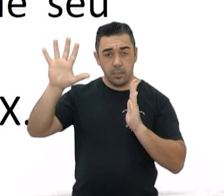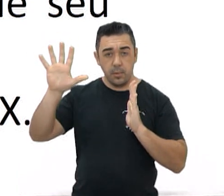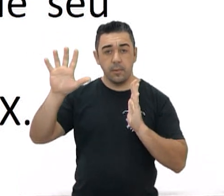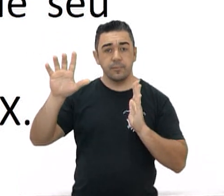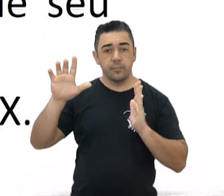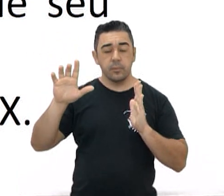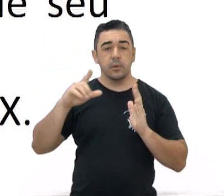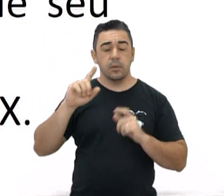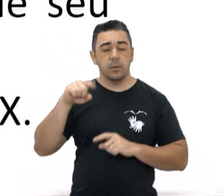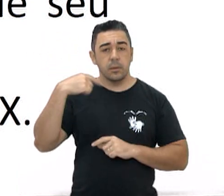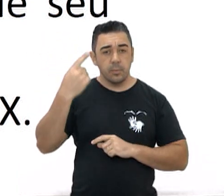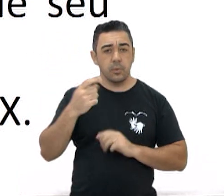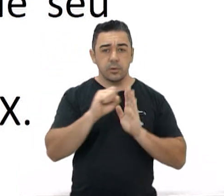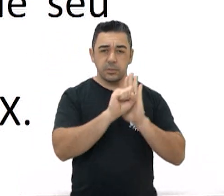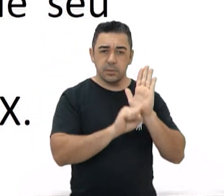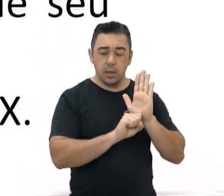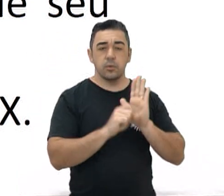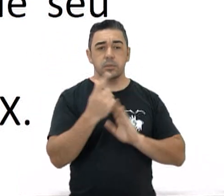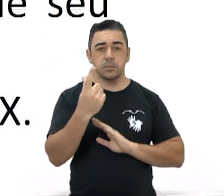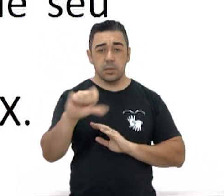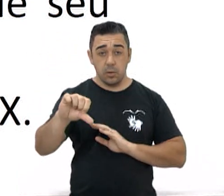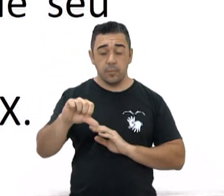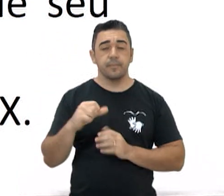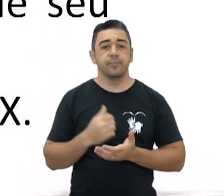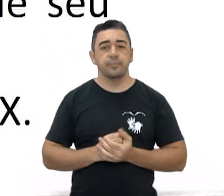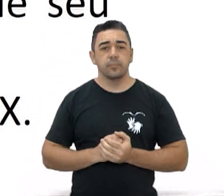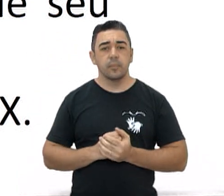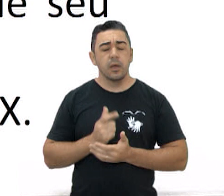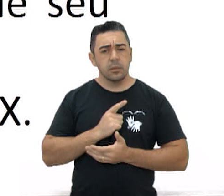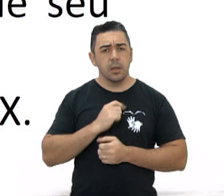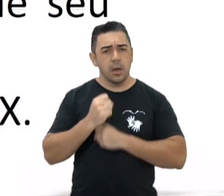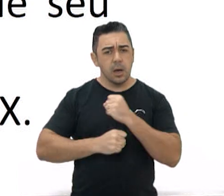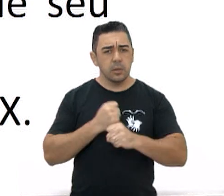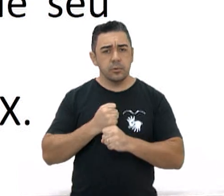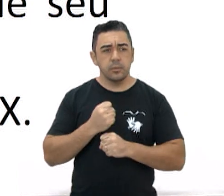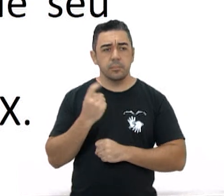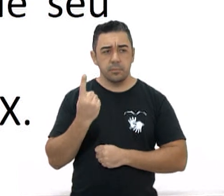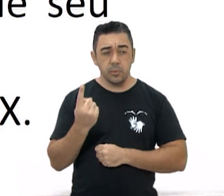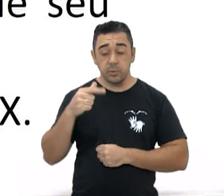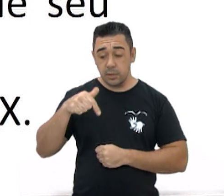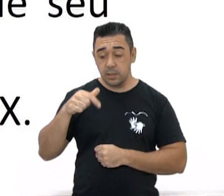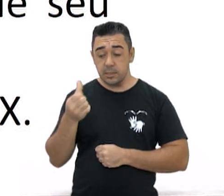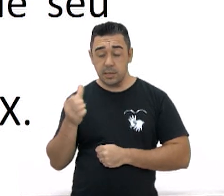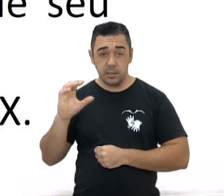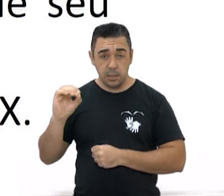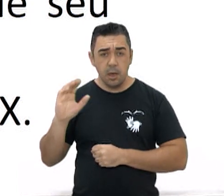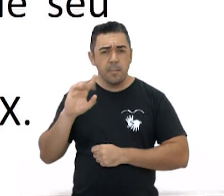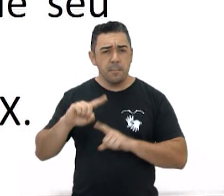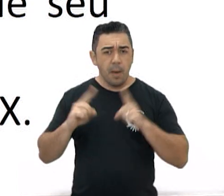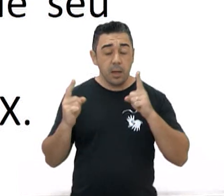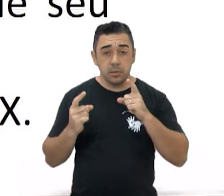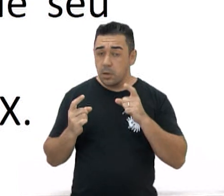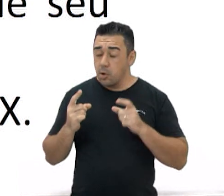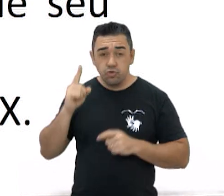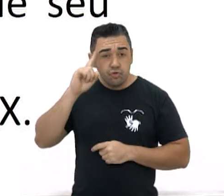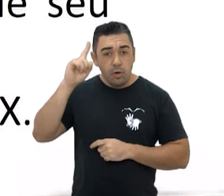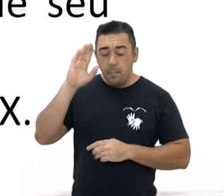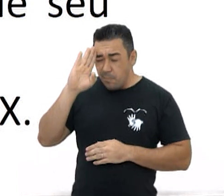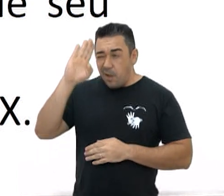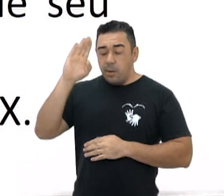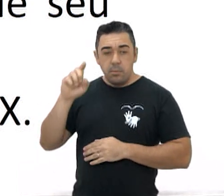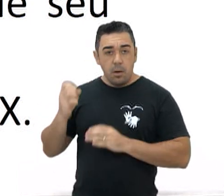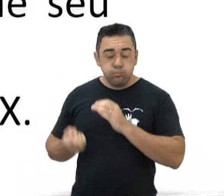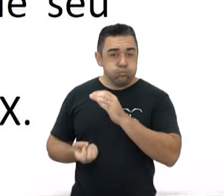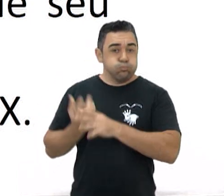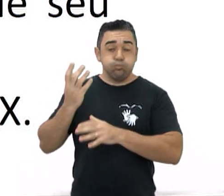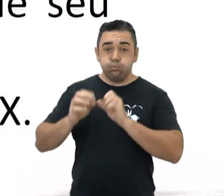século XIX. O auge do Barroco foi em 1760. Já tinha acontecido um pouco antes, mas o auge, 1760,